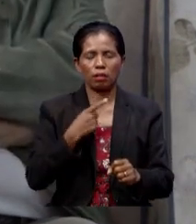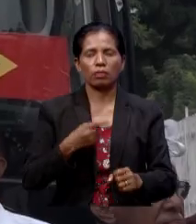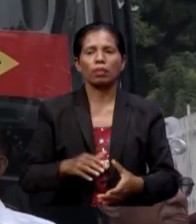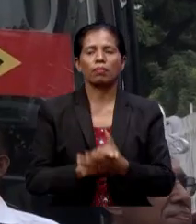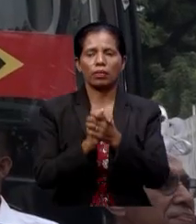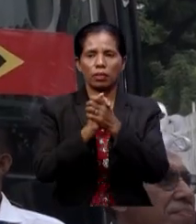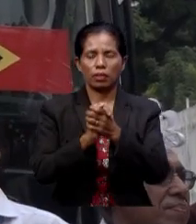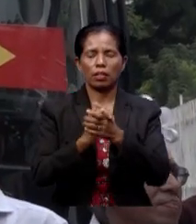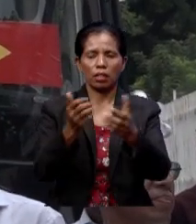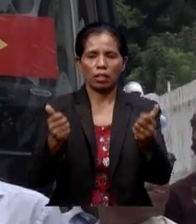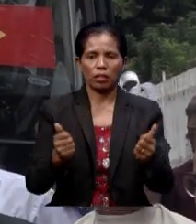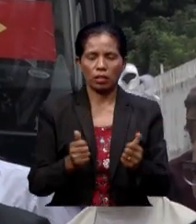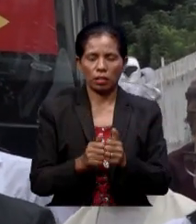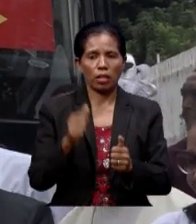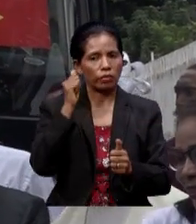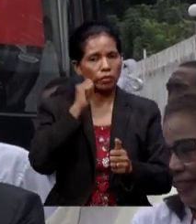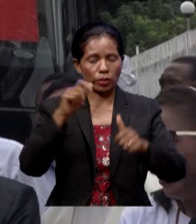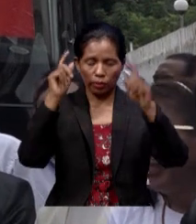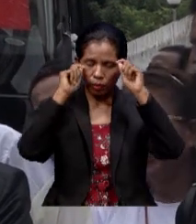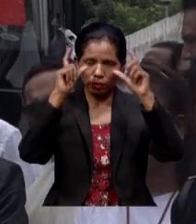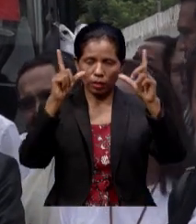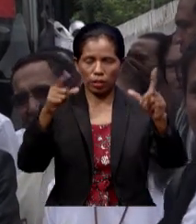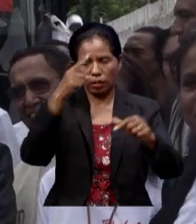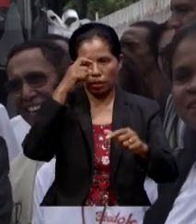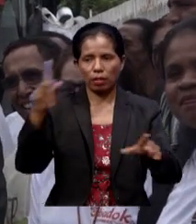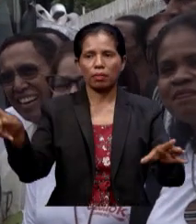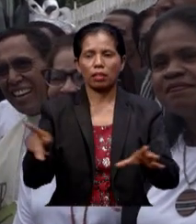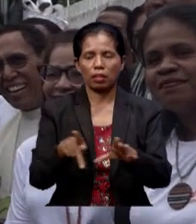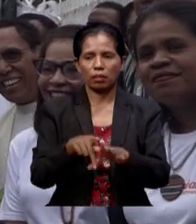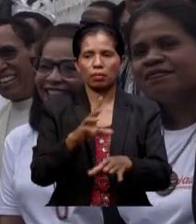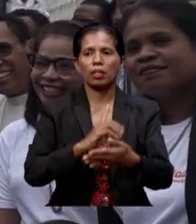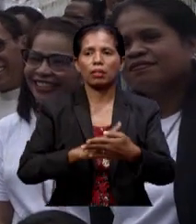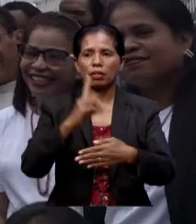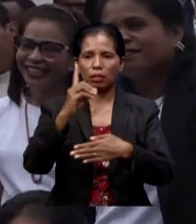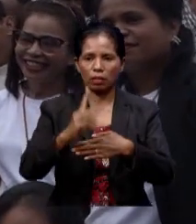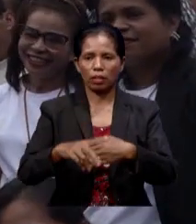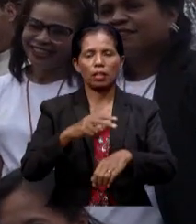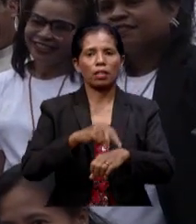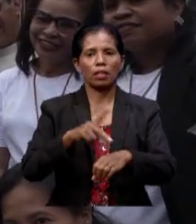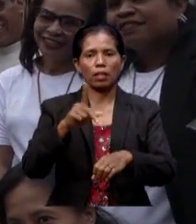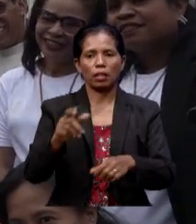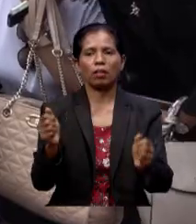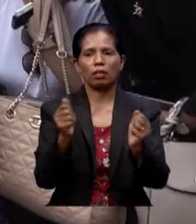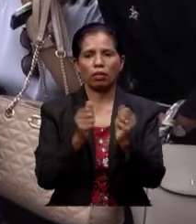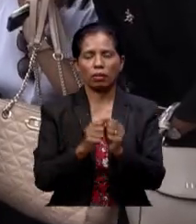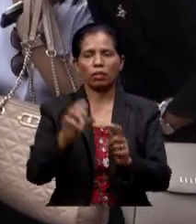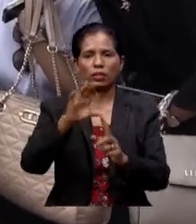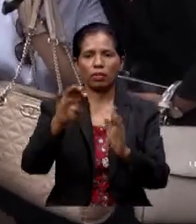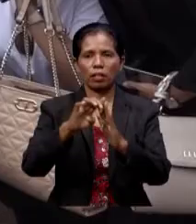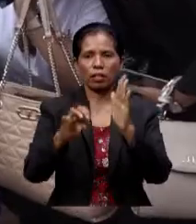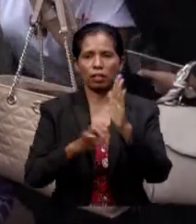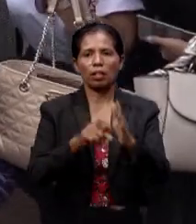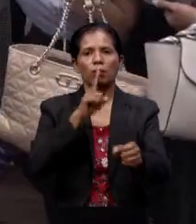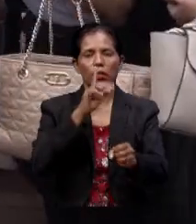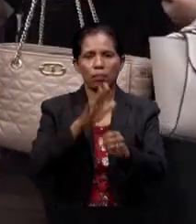a Associação Empresária Mulher Timor-Leste, também participa ONA e a Desenvolvimento Nacional. Honuné, chefe de Estado, promete